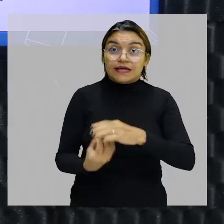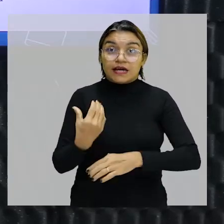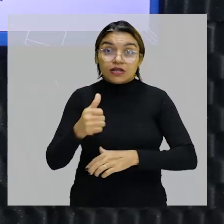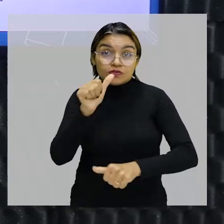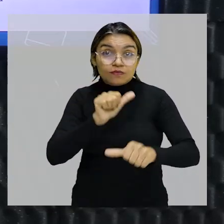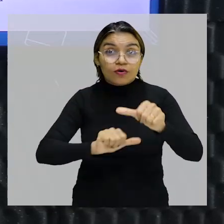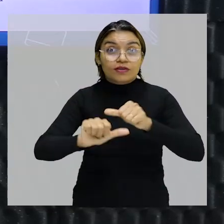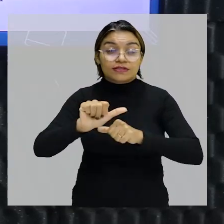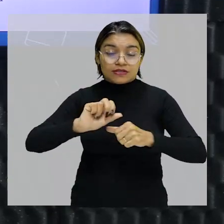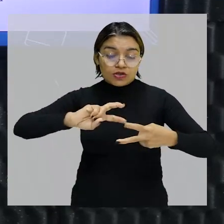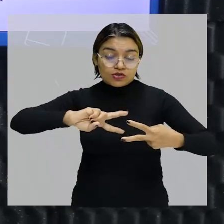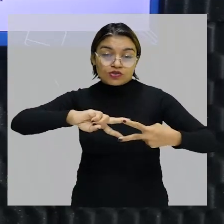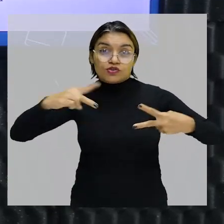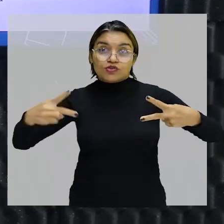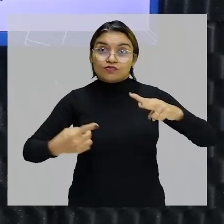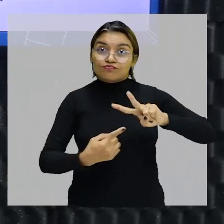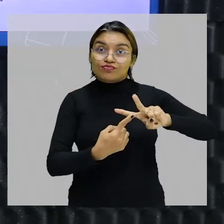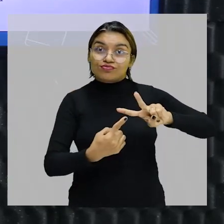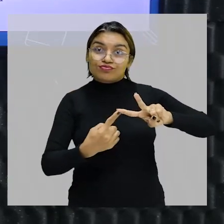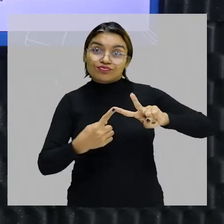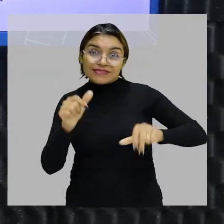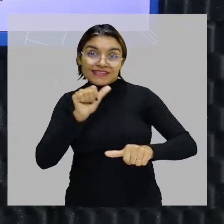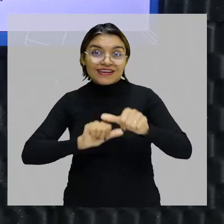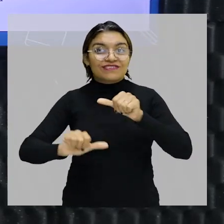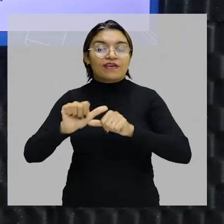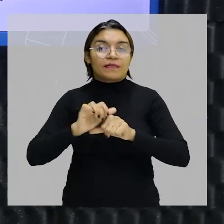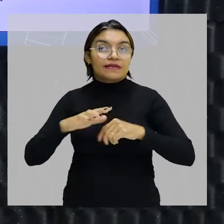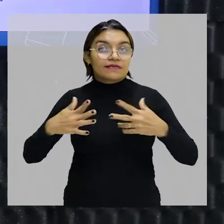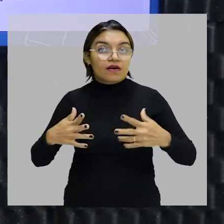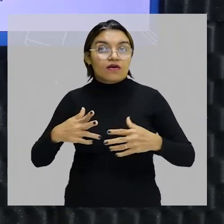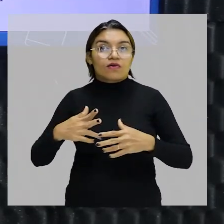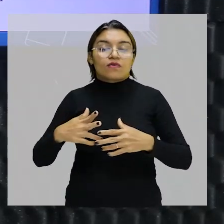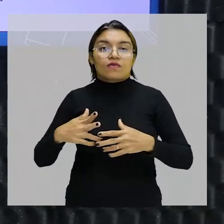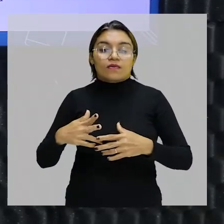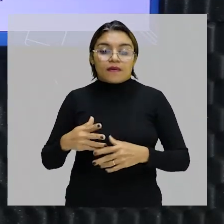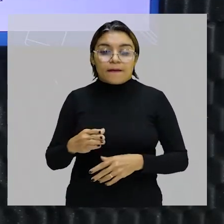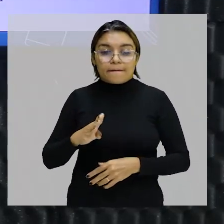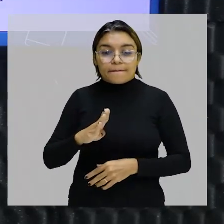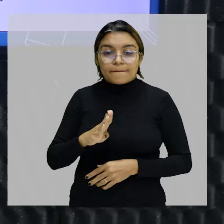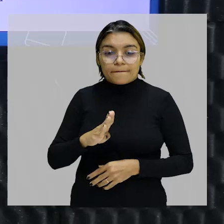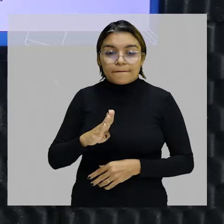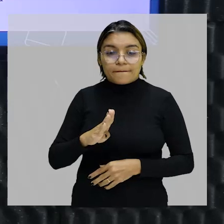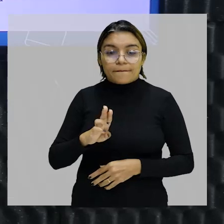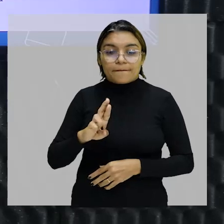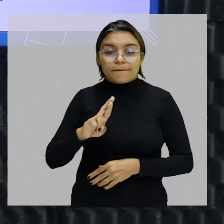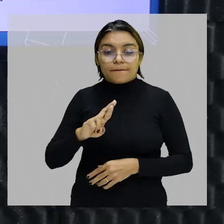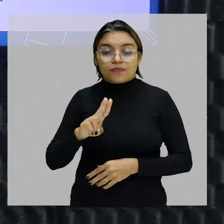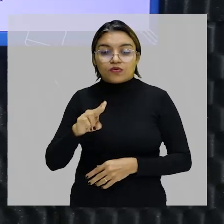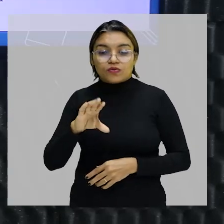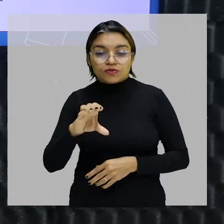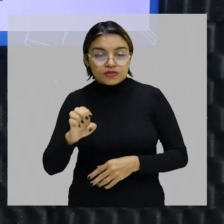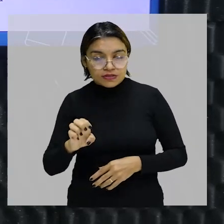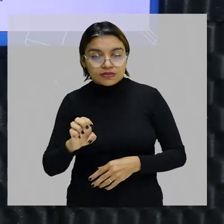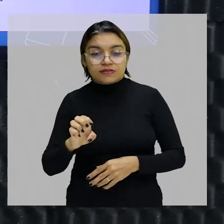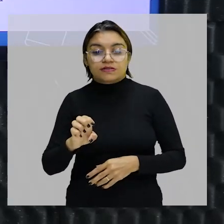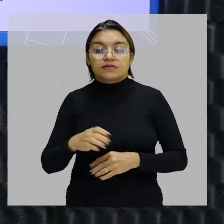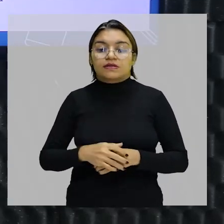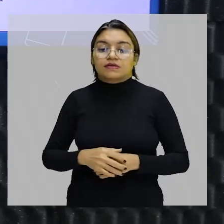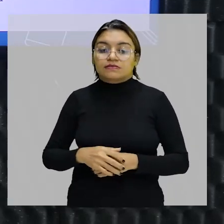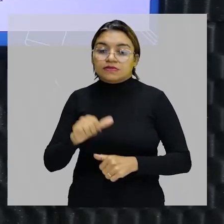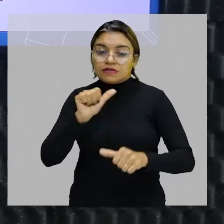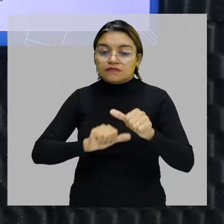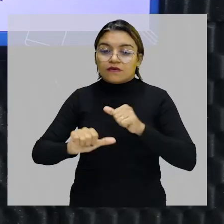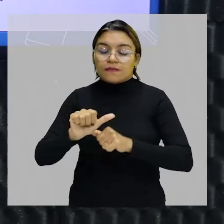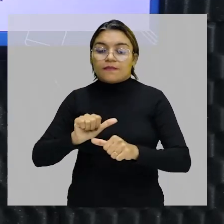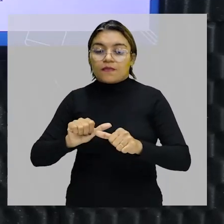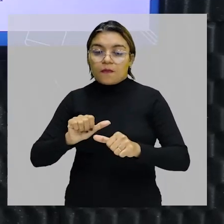nos genes. Então, a partir de então, Bruce, né, adquiriu superpoderes. Podia se transformar no Hulk com